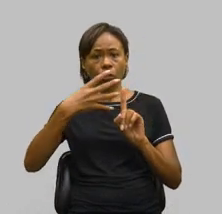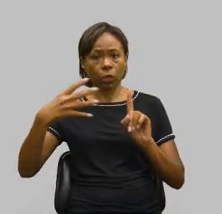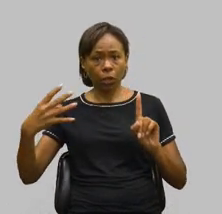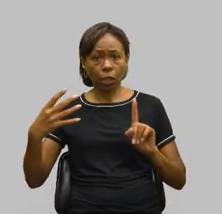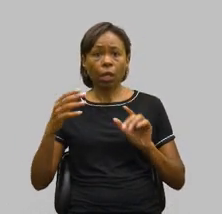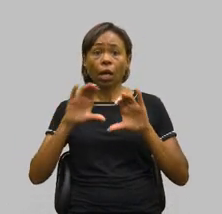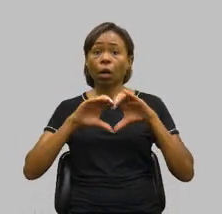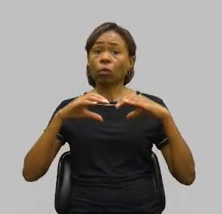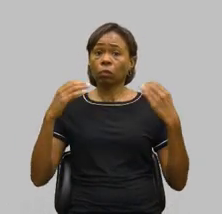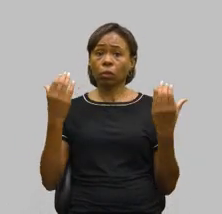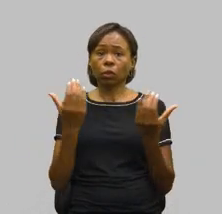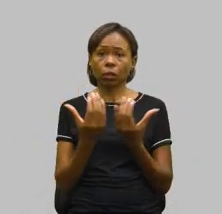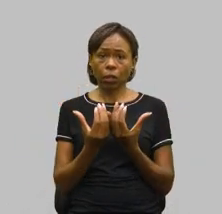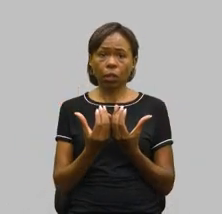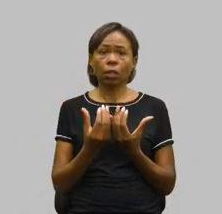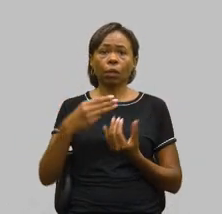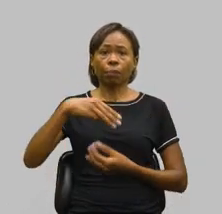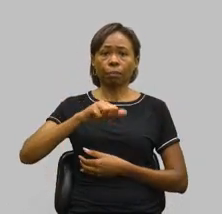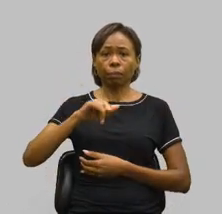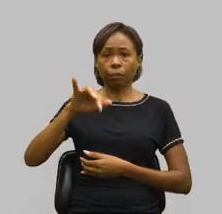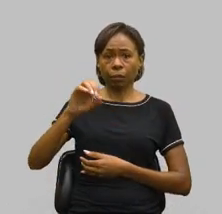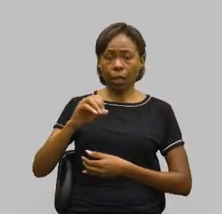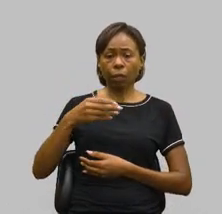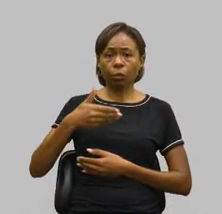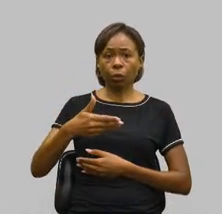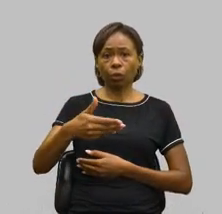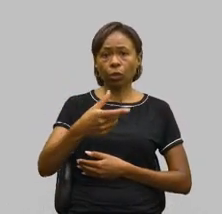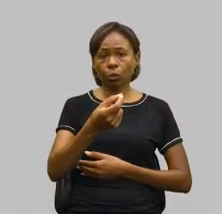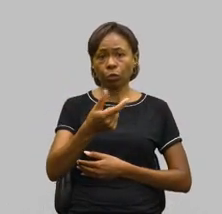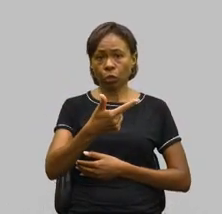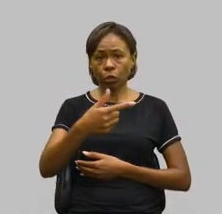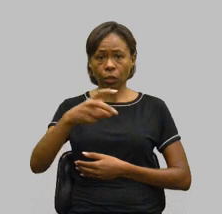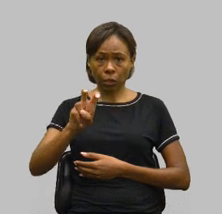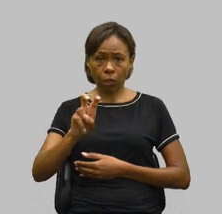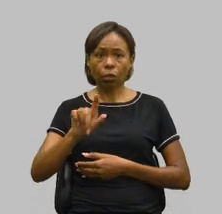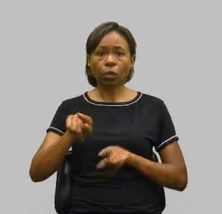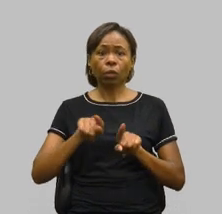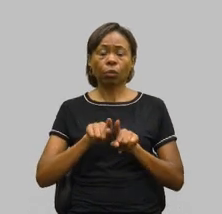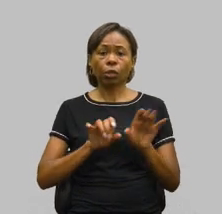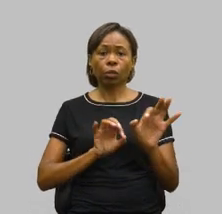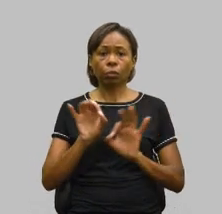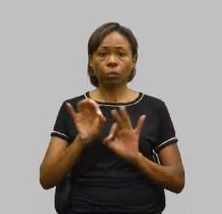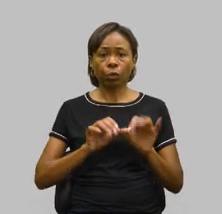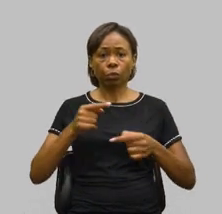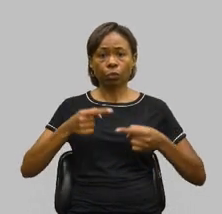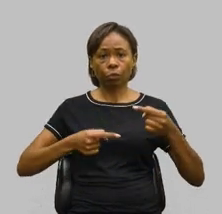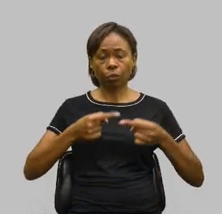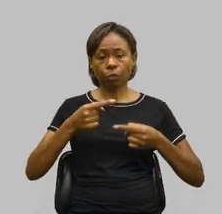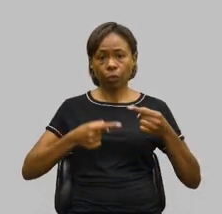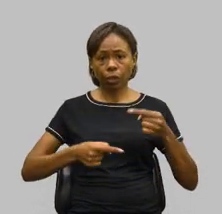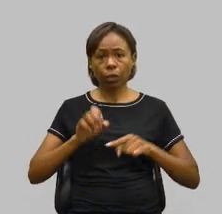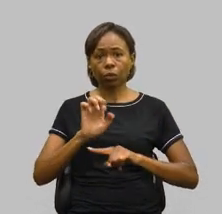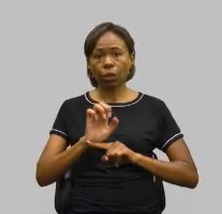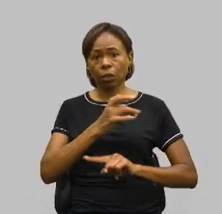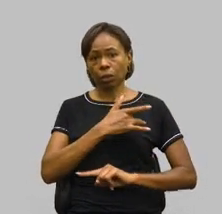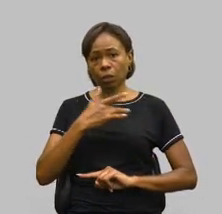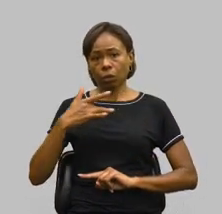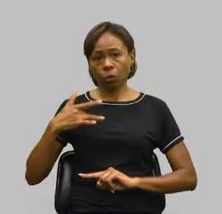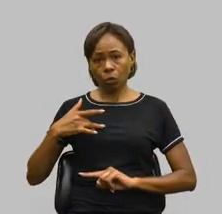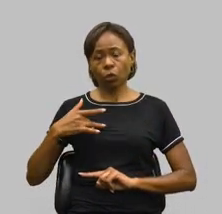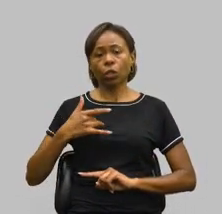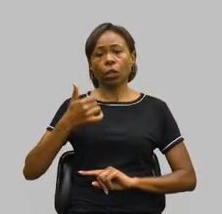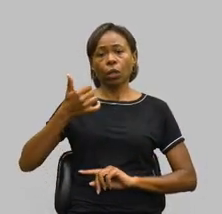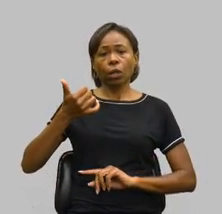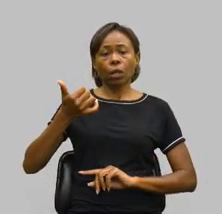foi convocada em maio e tá prevista para 2025 o plano operativo de política estadual de saúde de população lésbicas